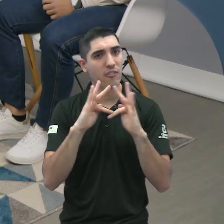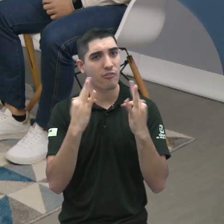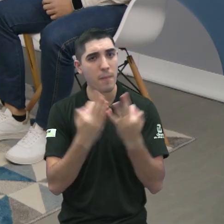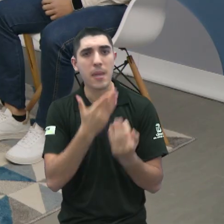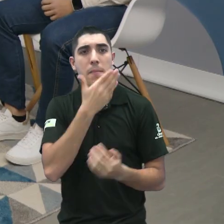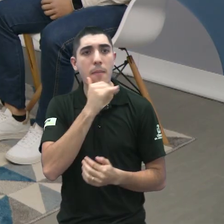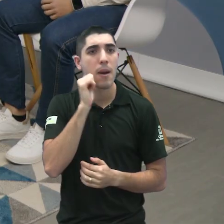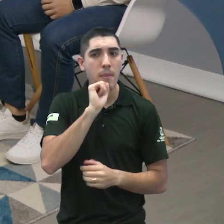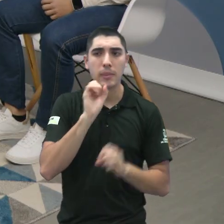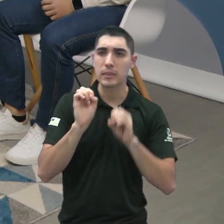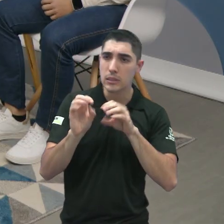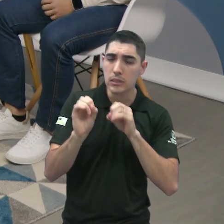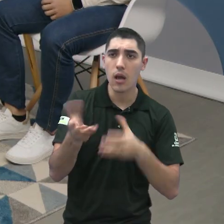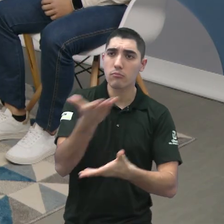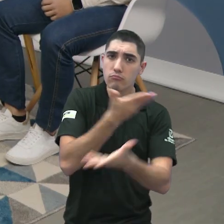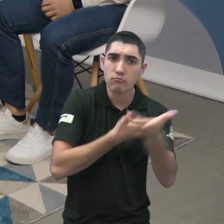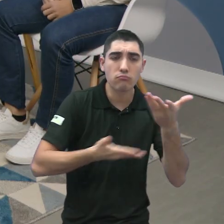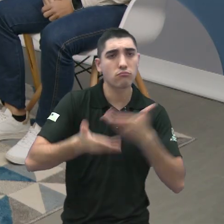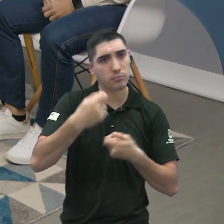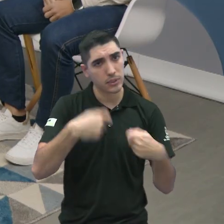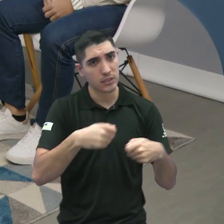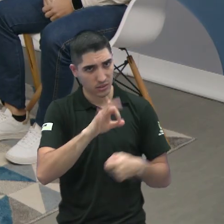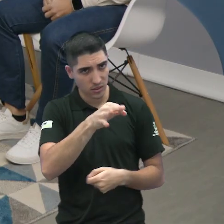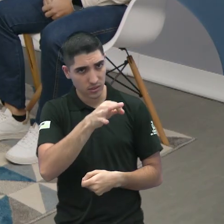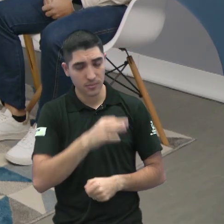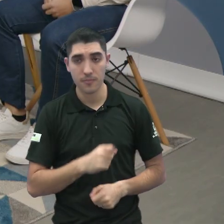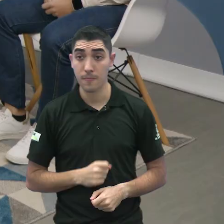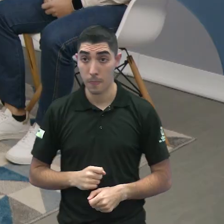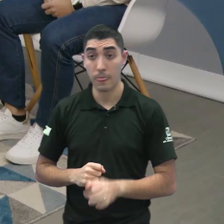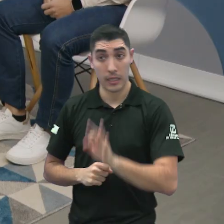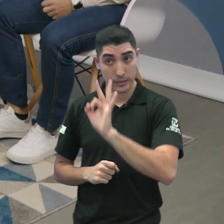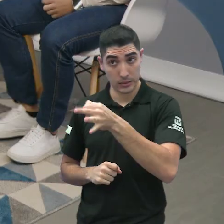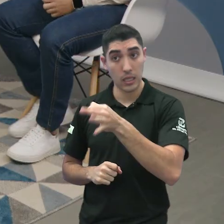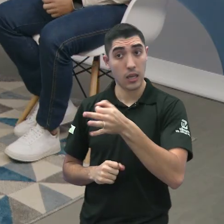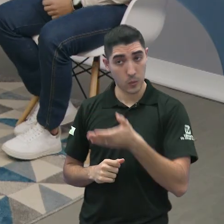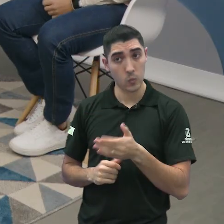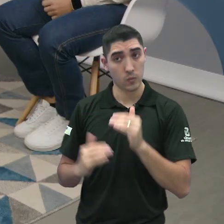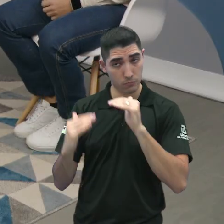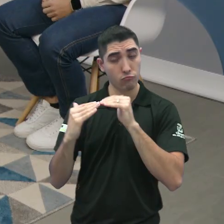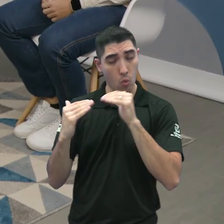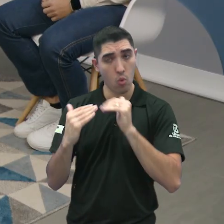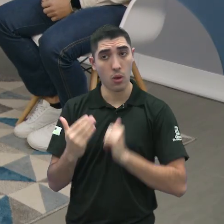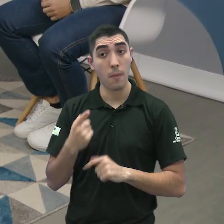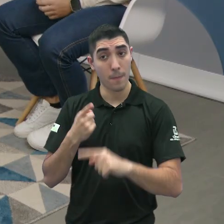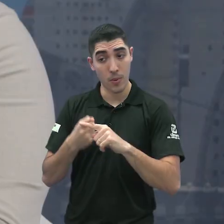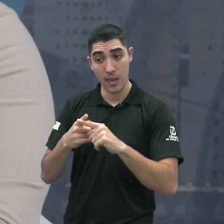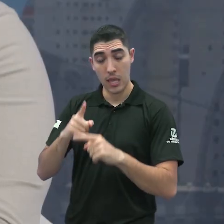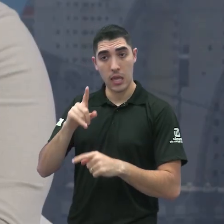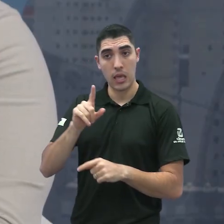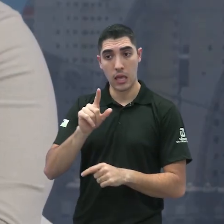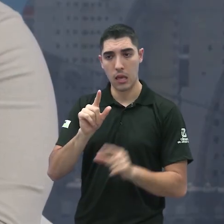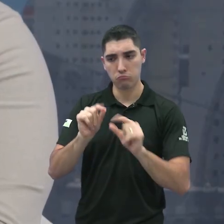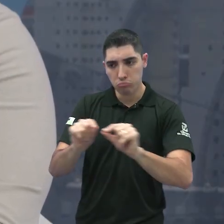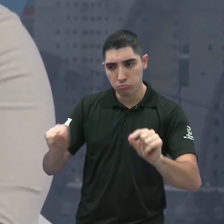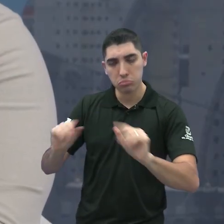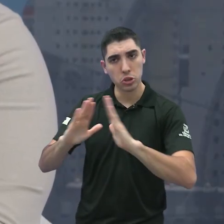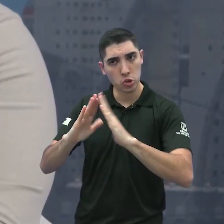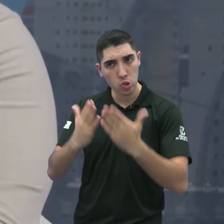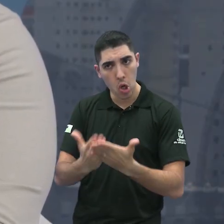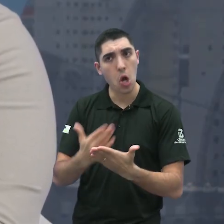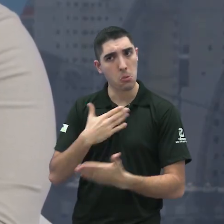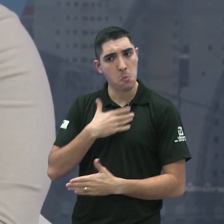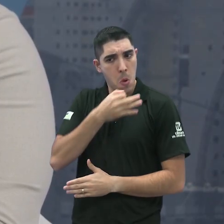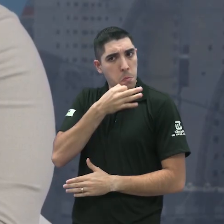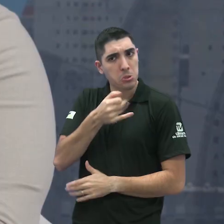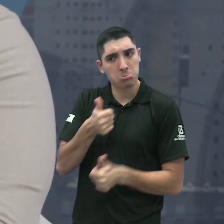Para os pais, porque tem esse papel educacional também. Com certeza. Eu acho que a escola ela já exerce